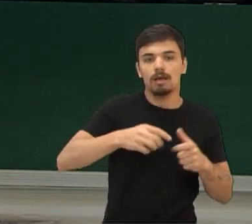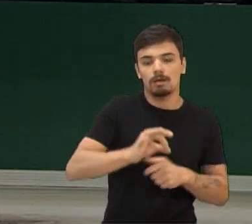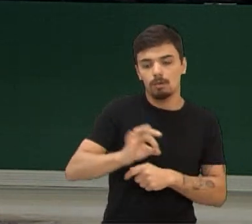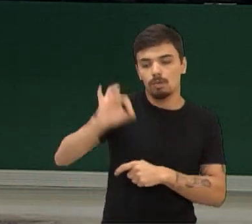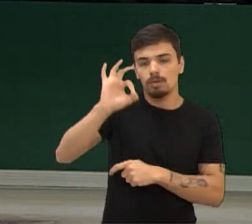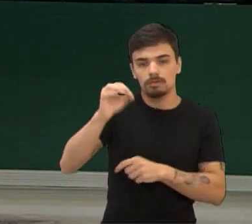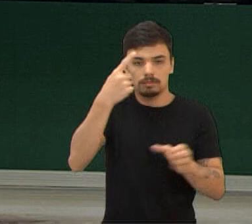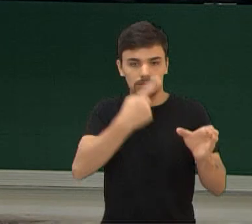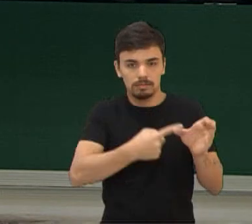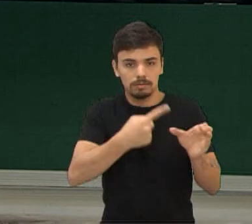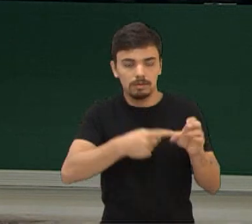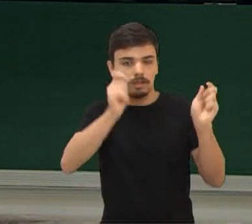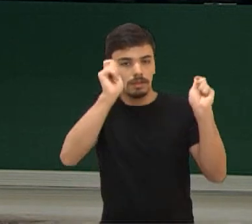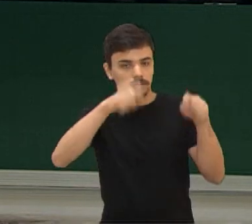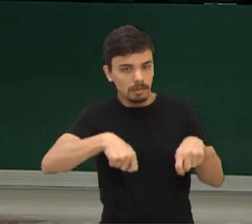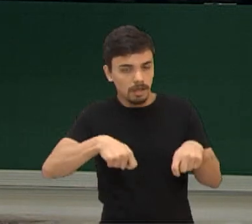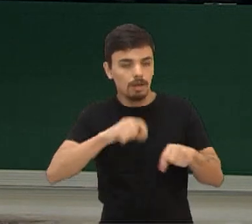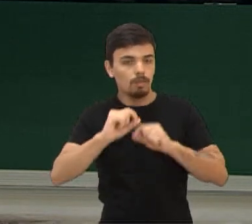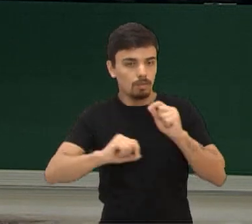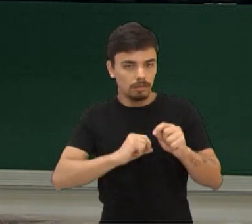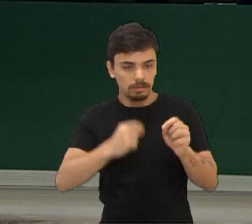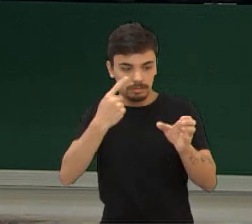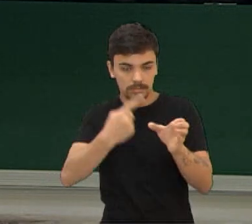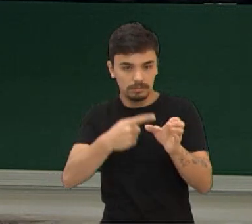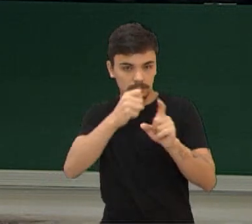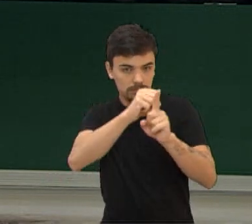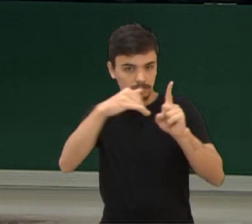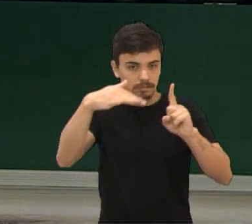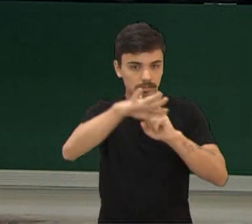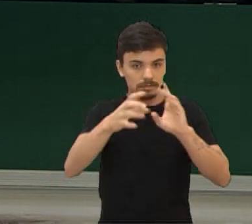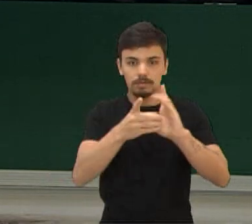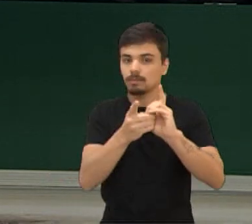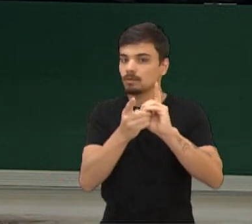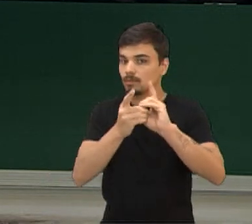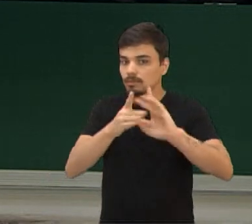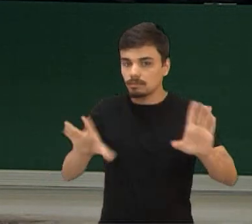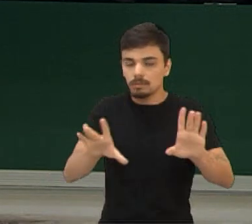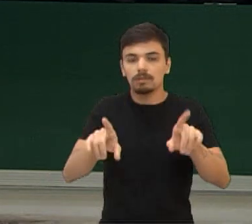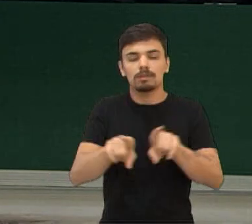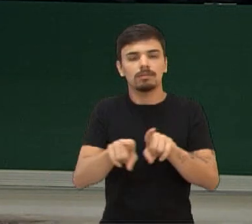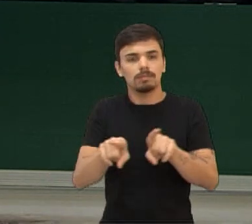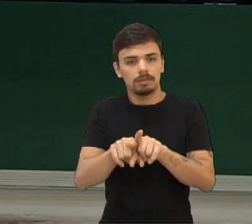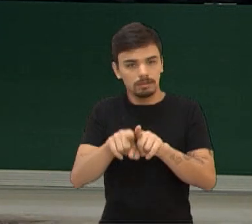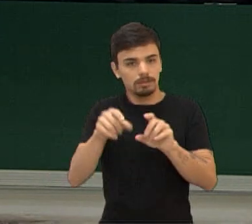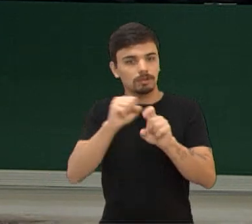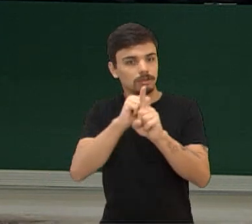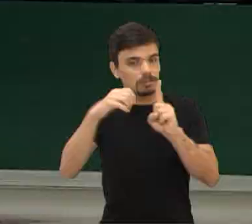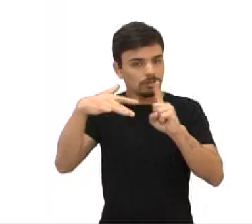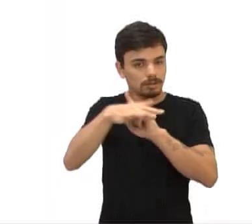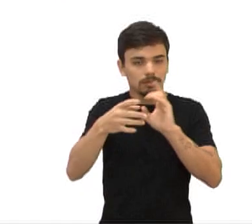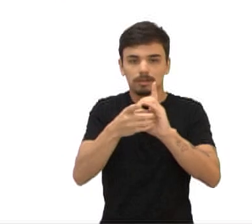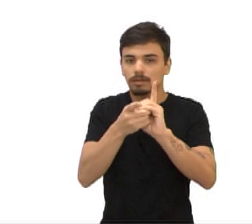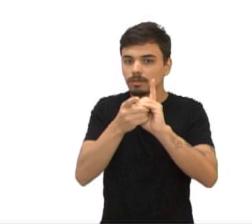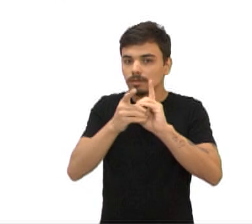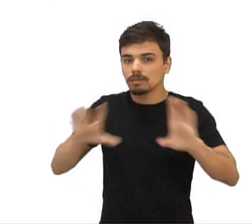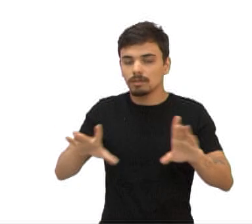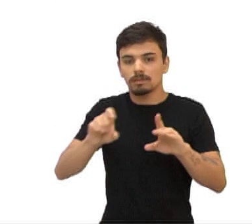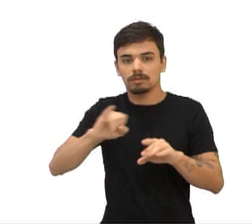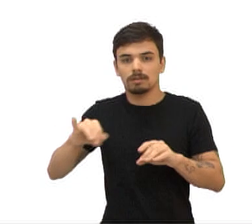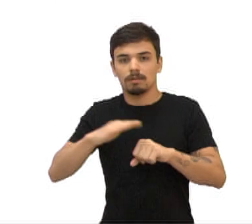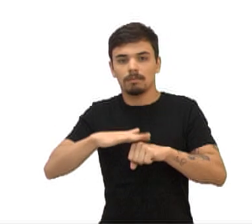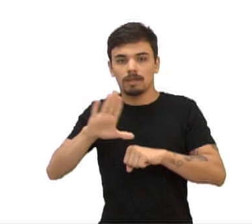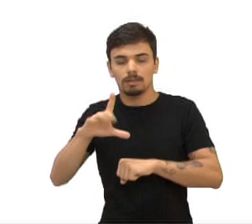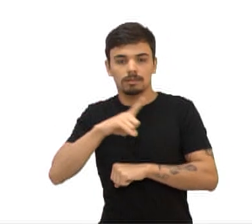e, assim, podemos dizer que a sociedade é mais democrática. Então, uma sociedade, ela é mais democrática quanto mais ela